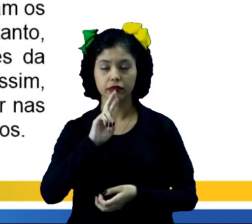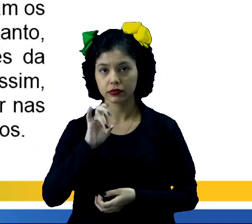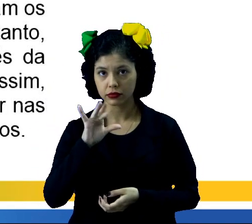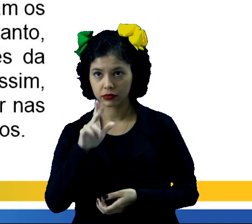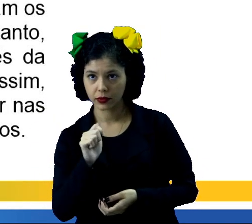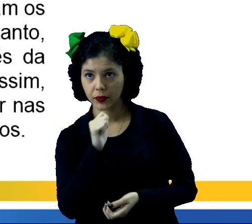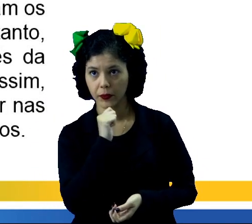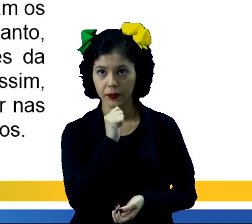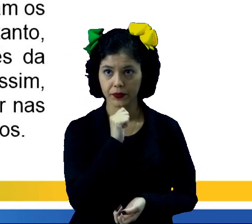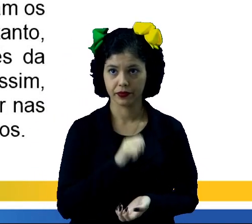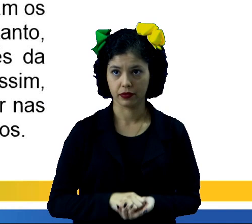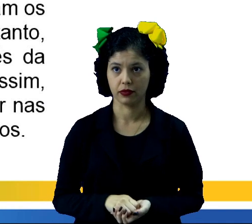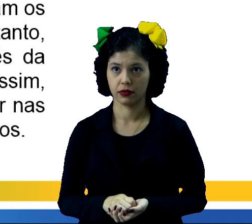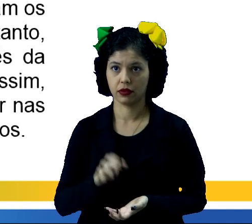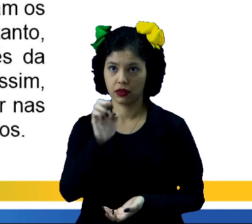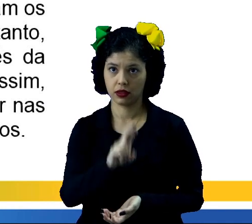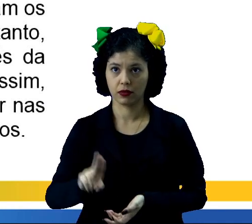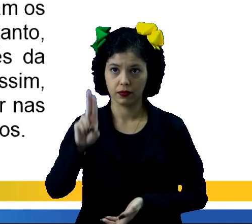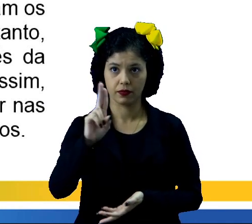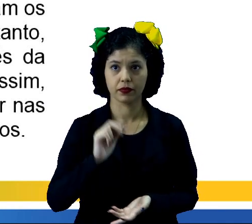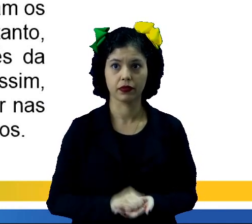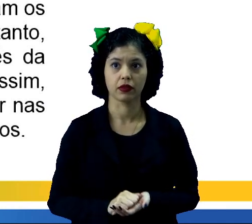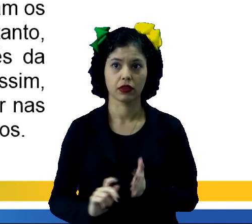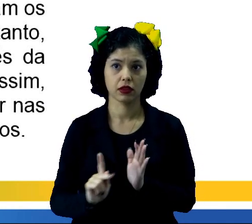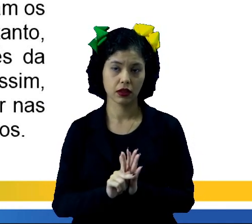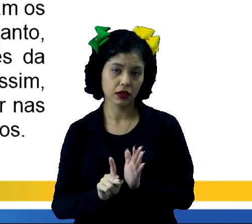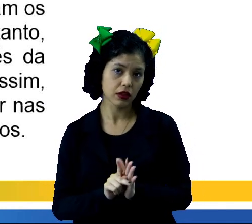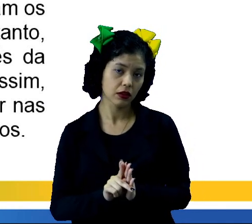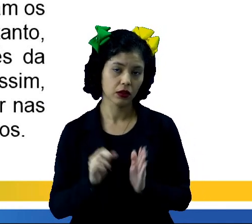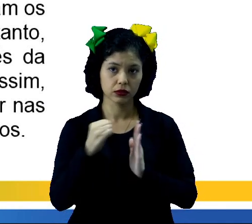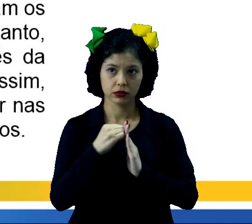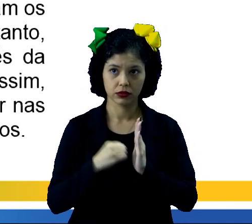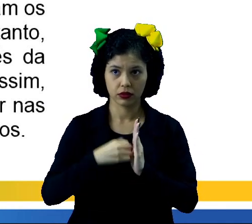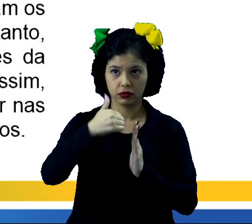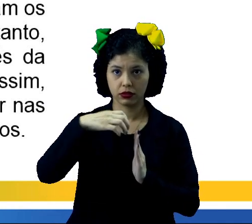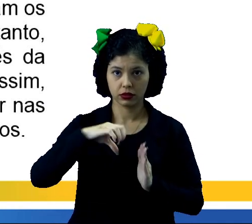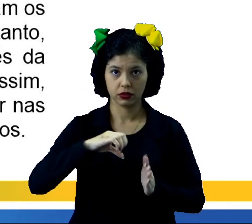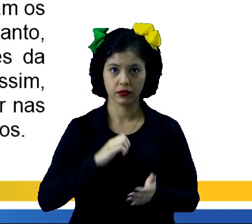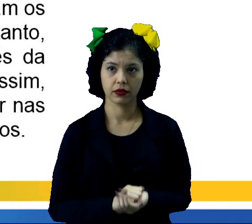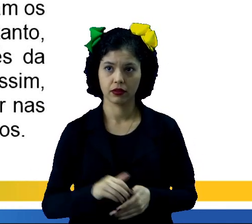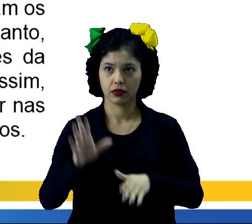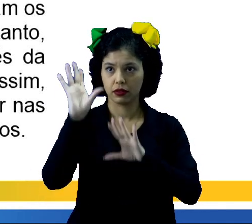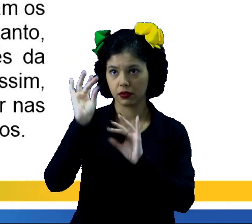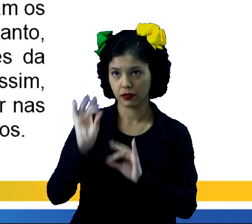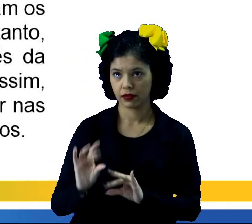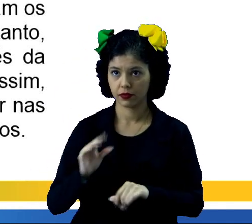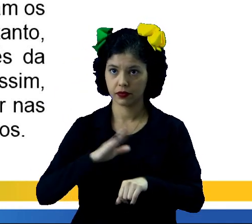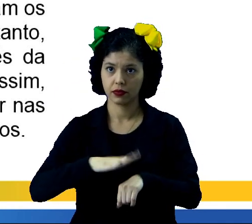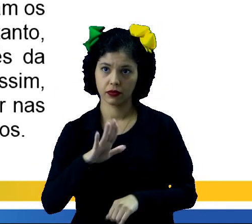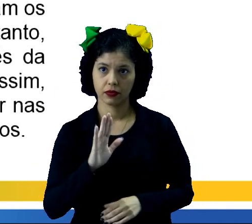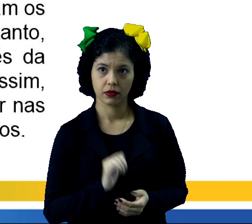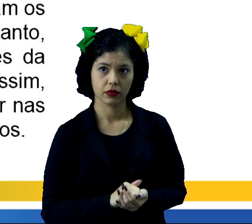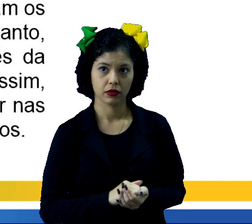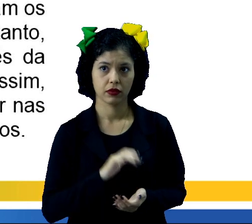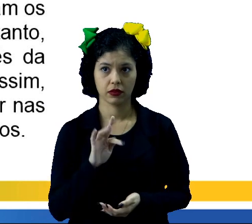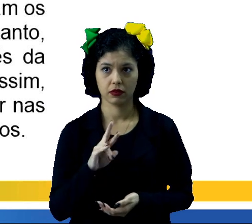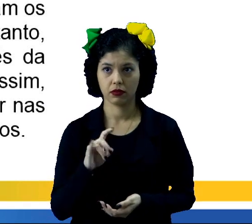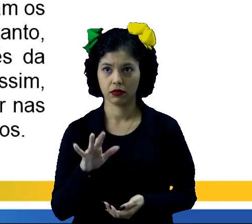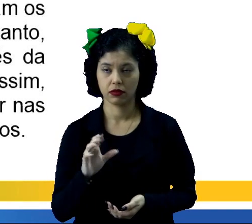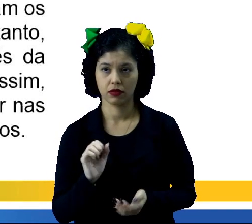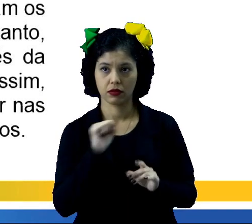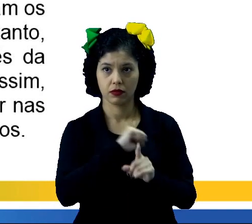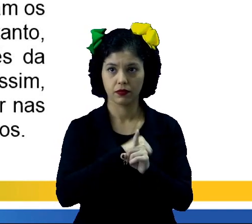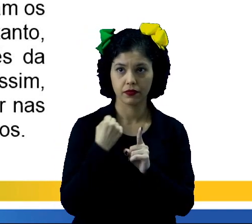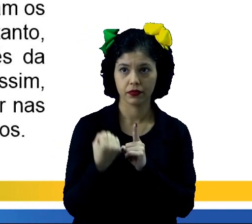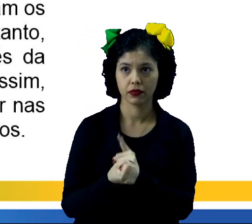né, europeias, claro, provenientes do século XIX. As que mais se destacaram, né, foram o evolucionismo